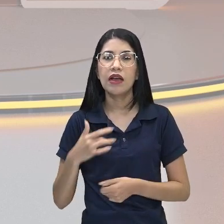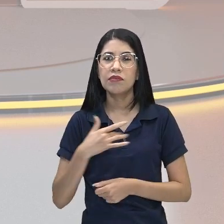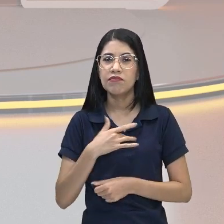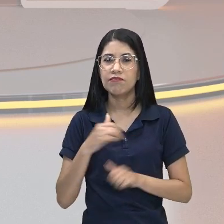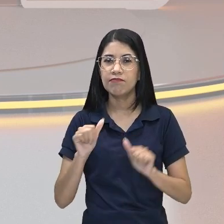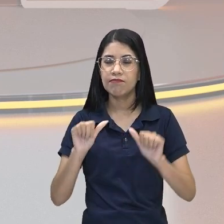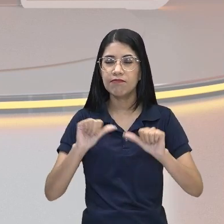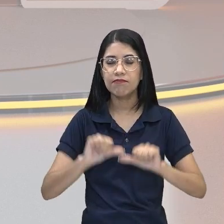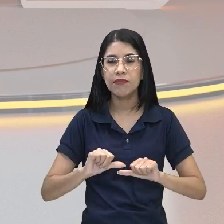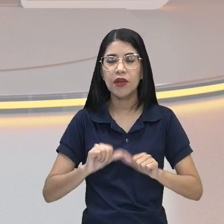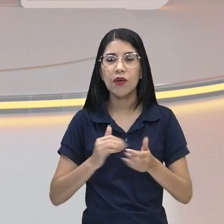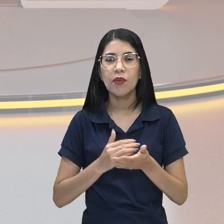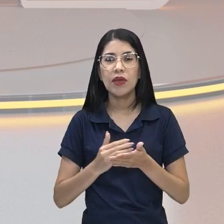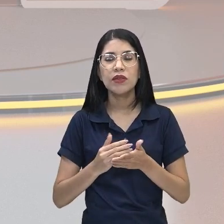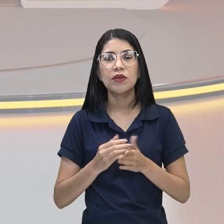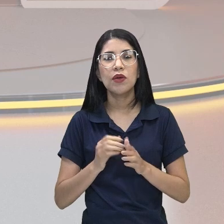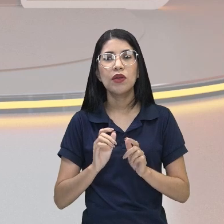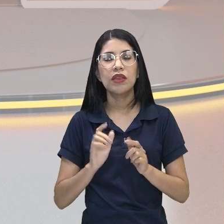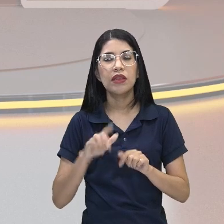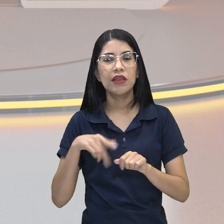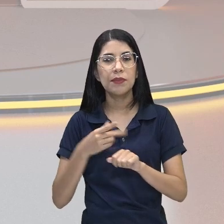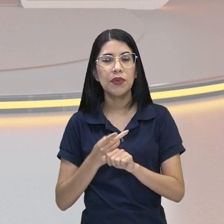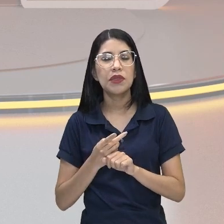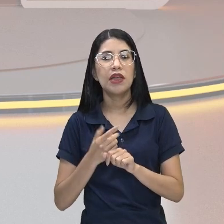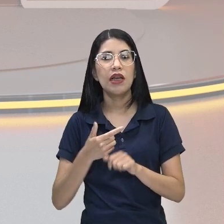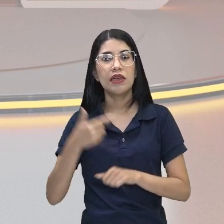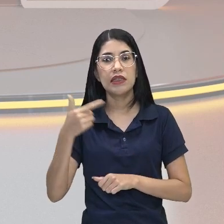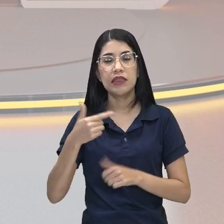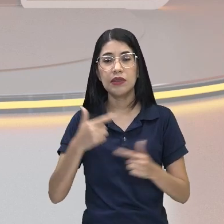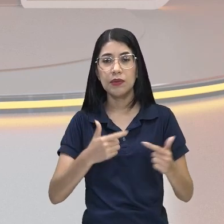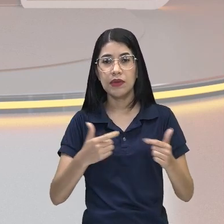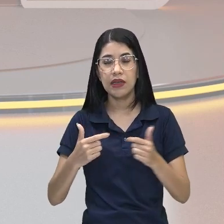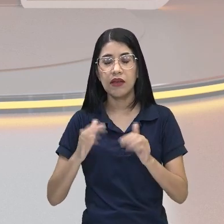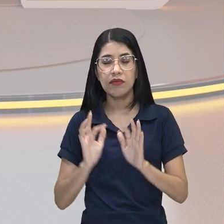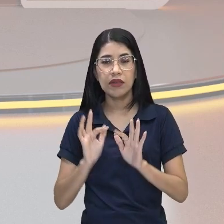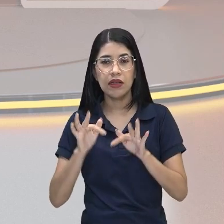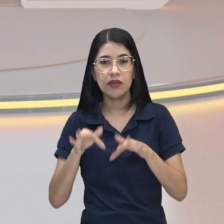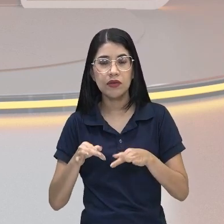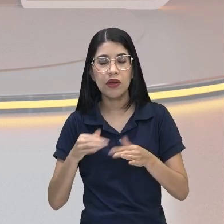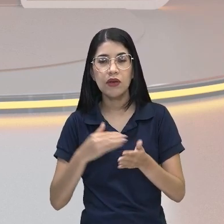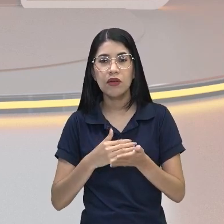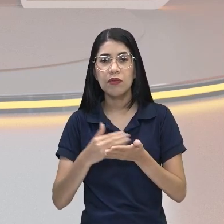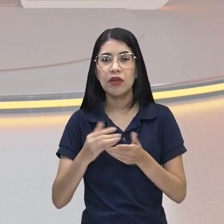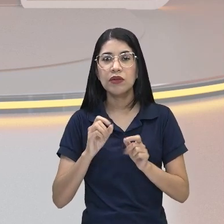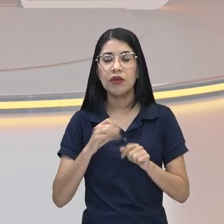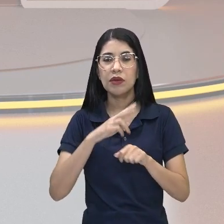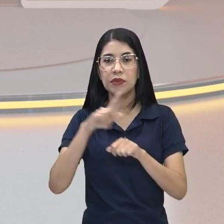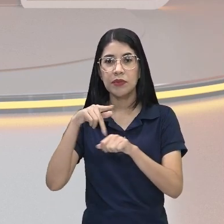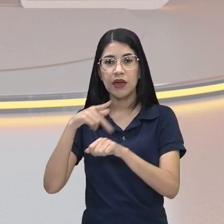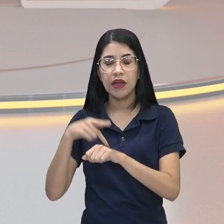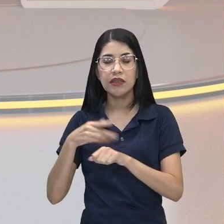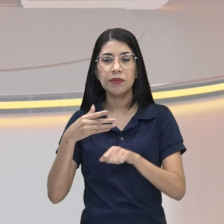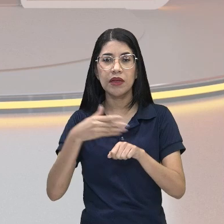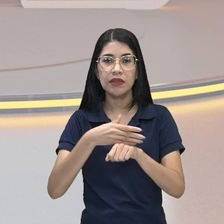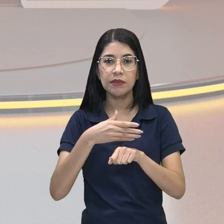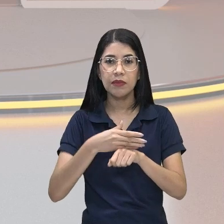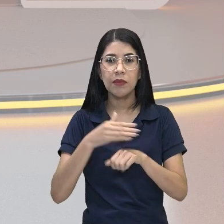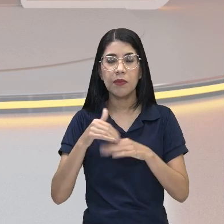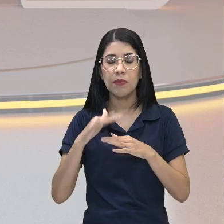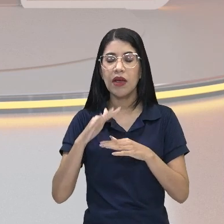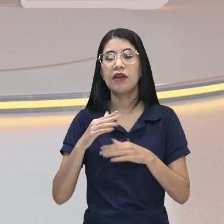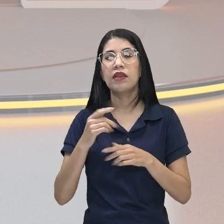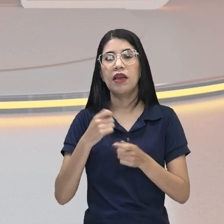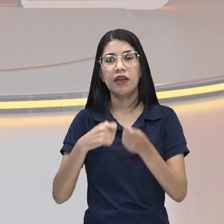iniciou ali com o fim da Segunda Guerra, né, onde os estados começaram, então, a ter mais participação na economia